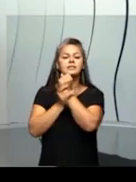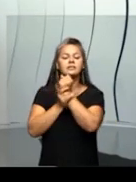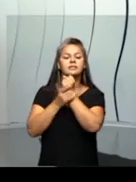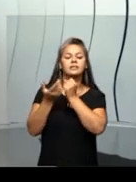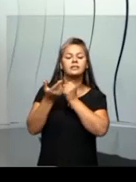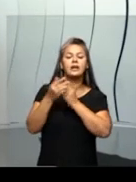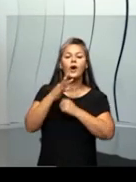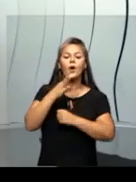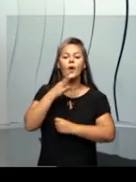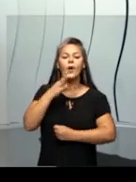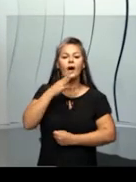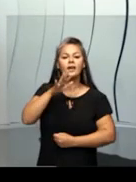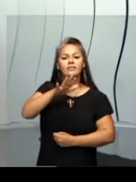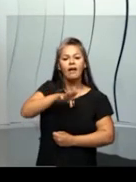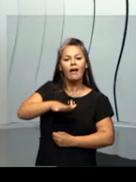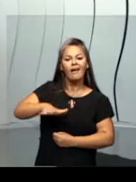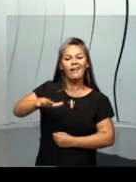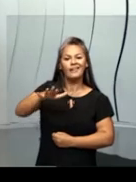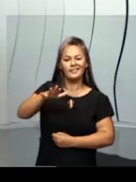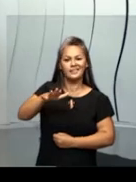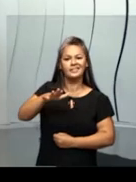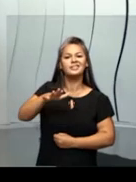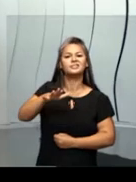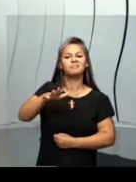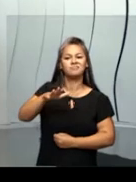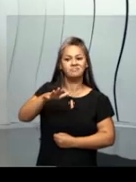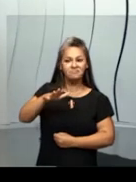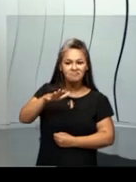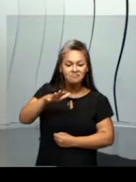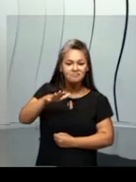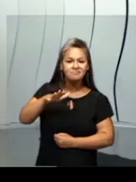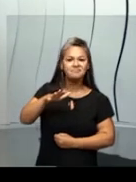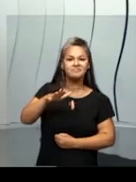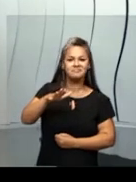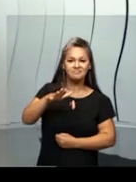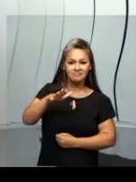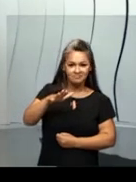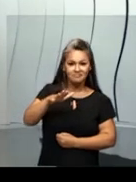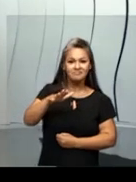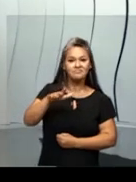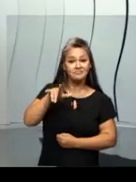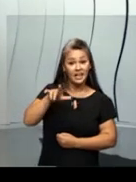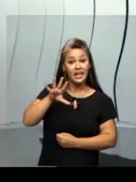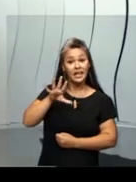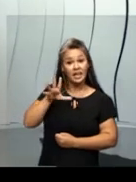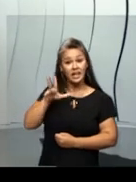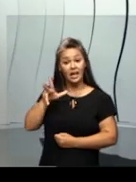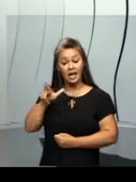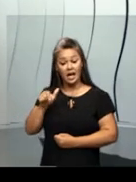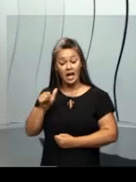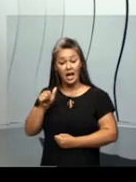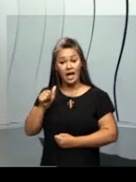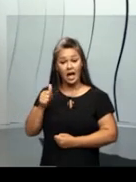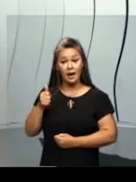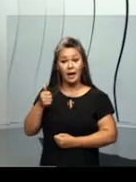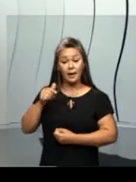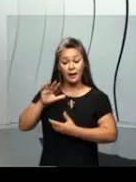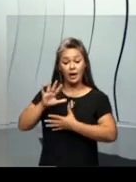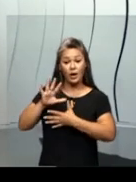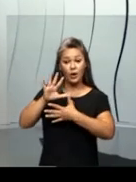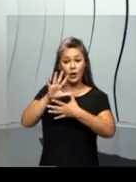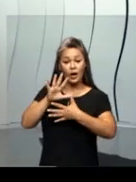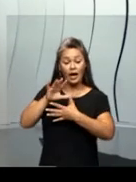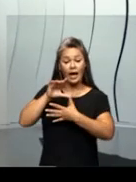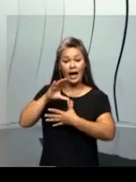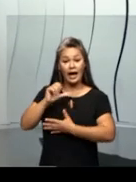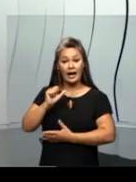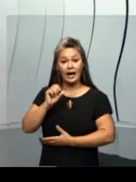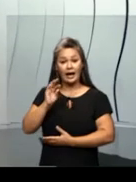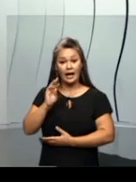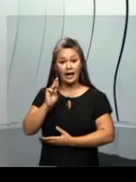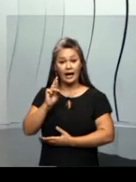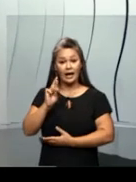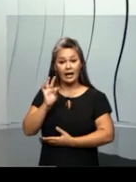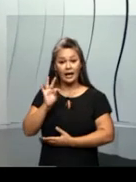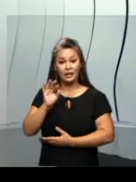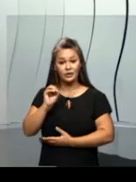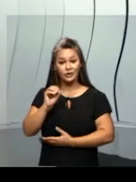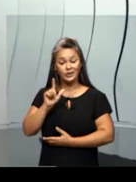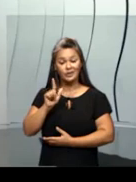novos lugares, ou seja, a cartografia também sendo muito útil aí principalmente para os países europeus,